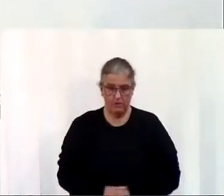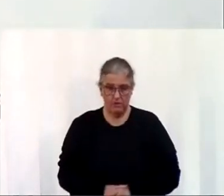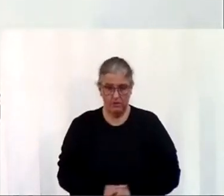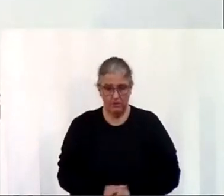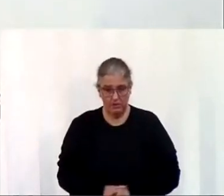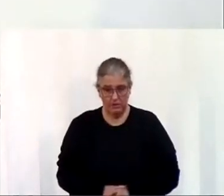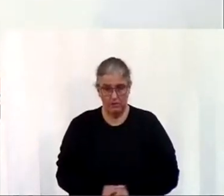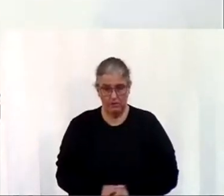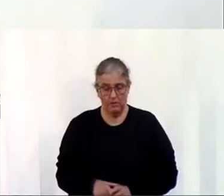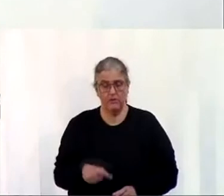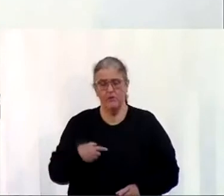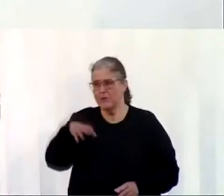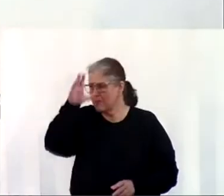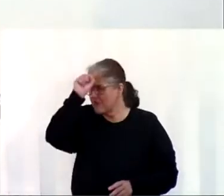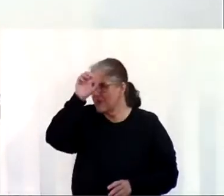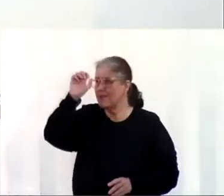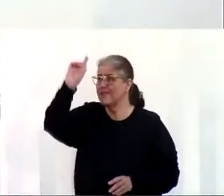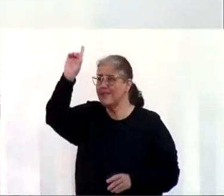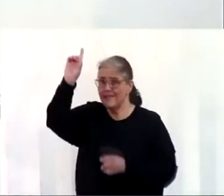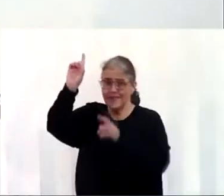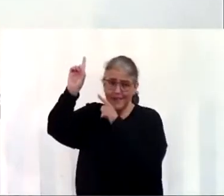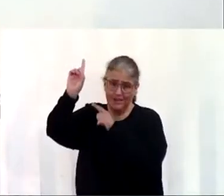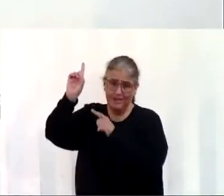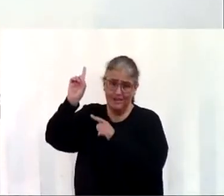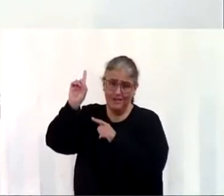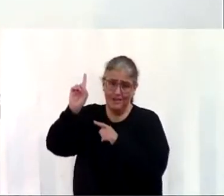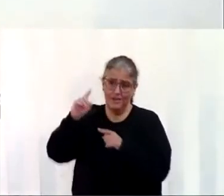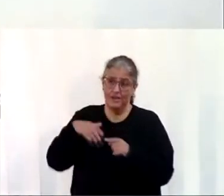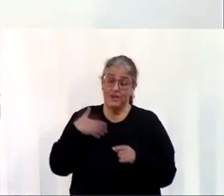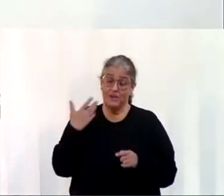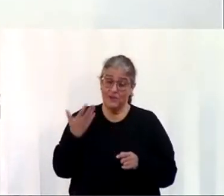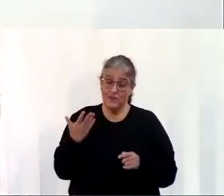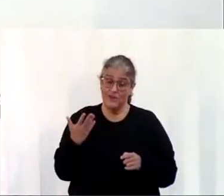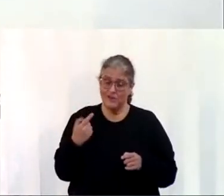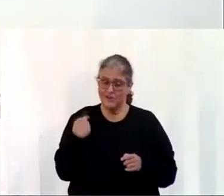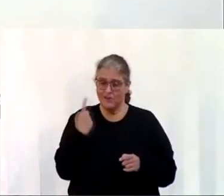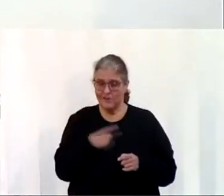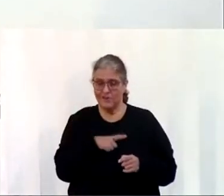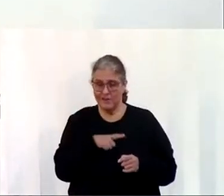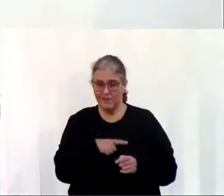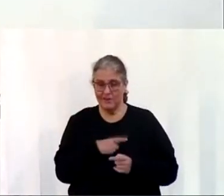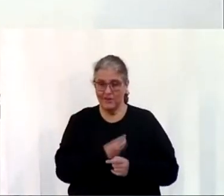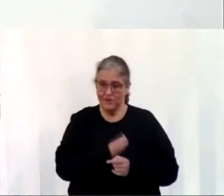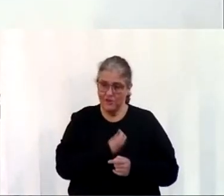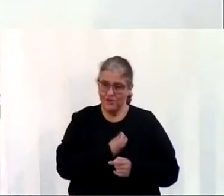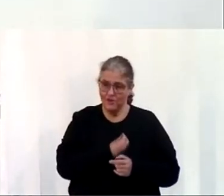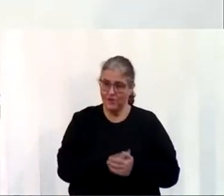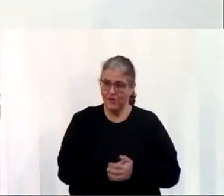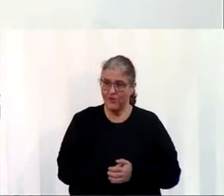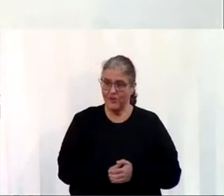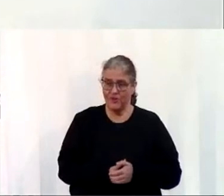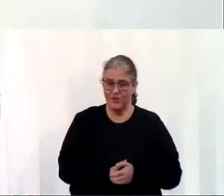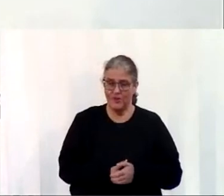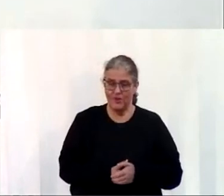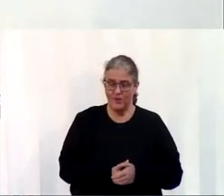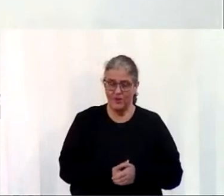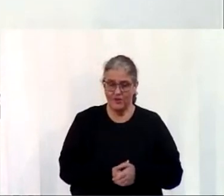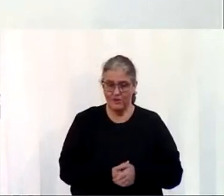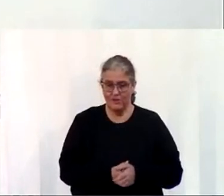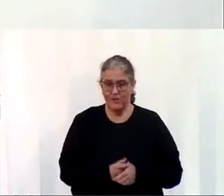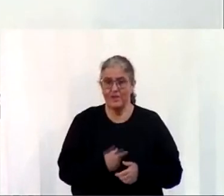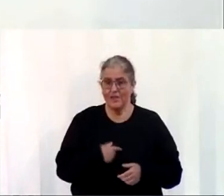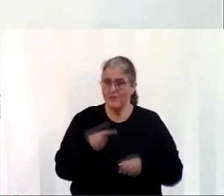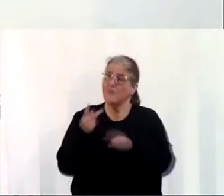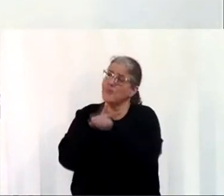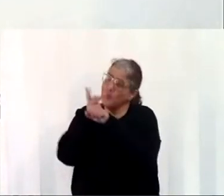Vamos aprender com Deus. Quando Israel estava em necessidade, buscava mais ao Senhor. Quando Israel estava confortável, desistiu de buscar ao